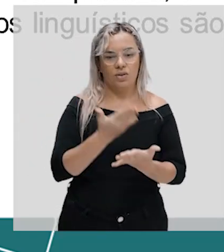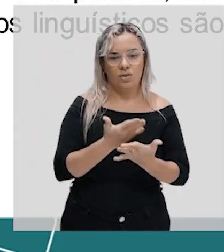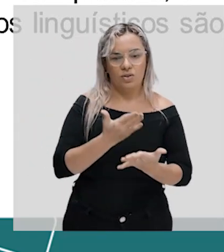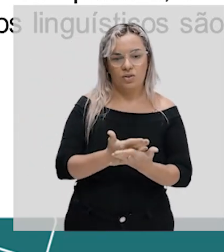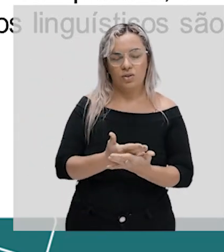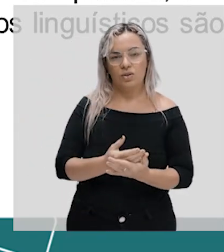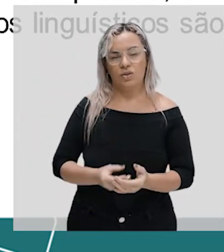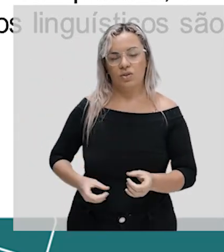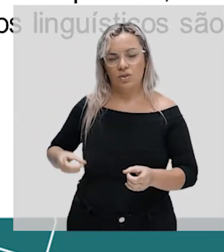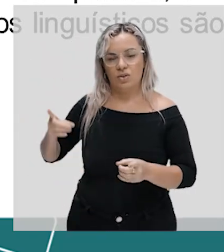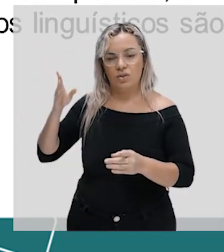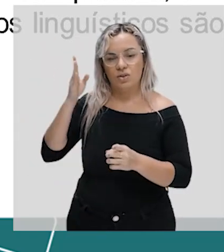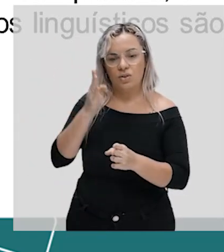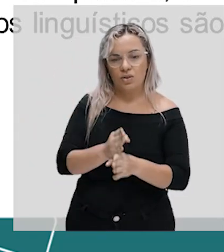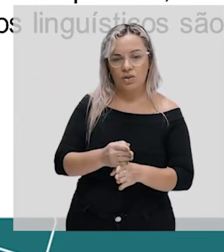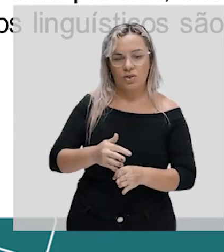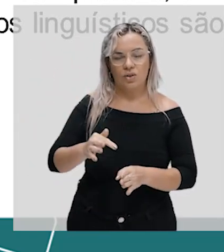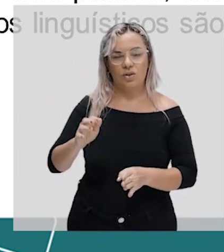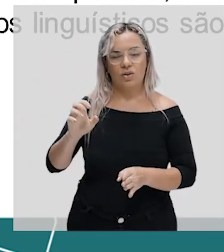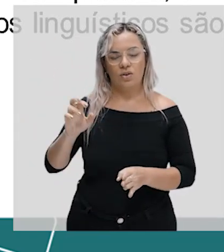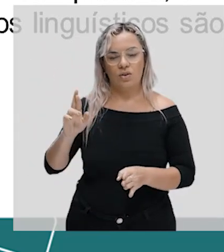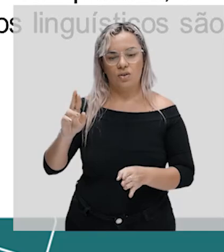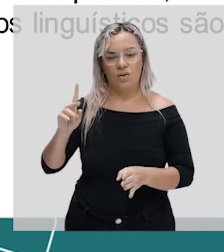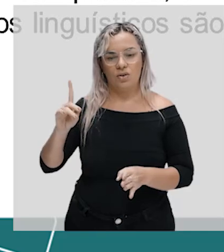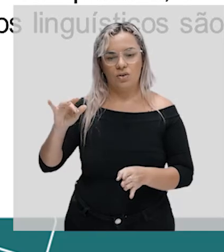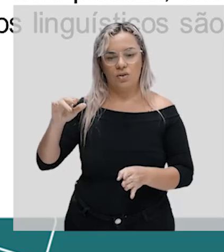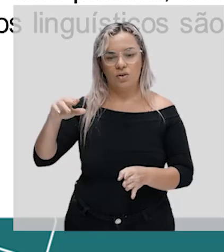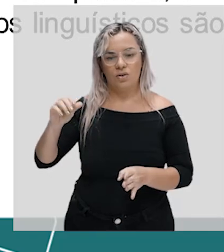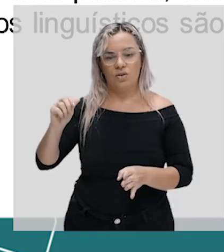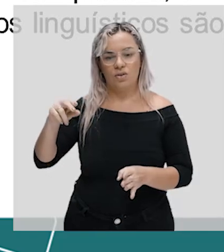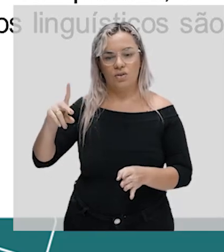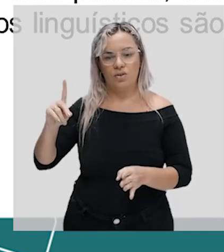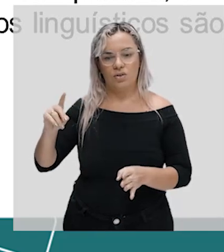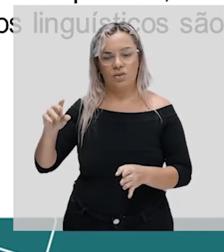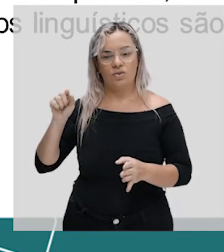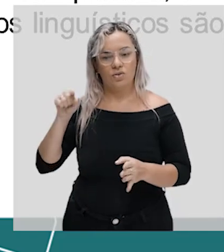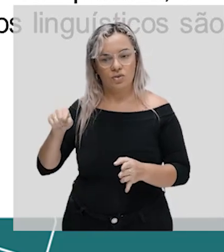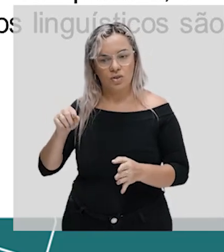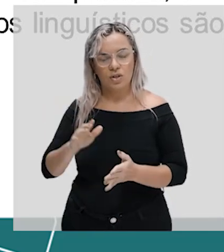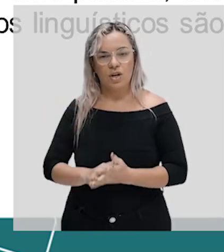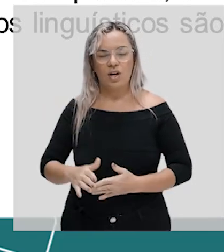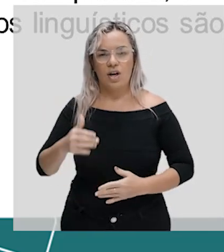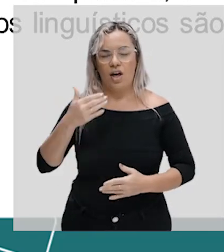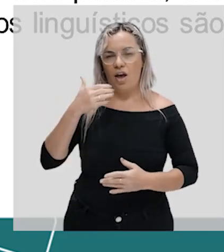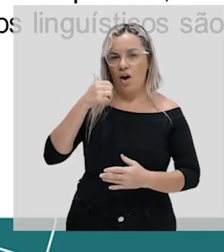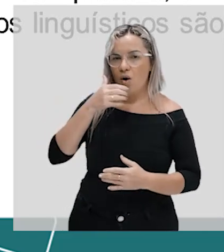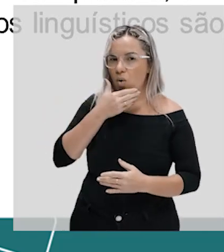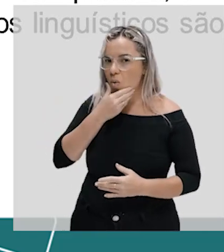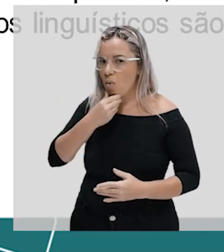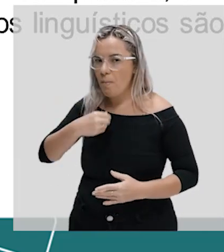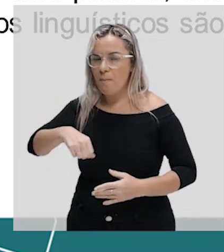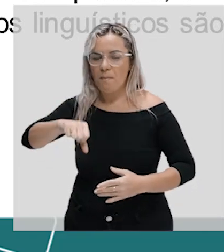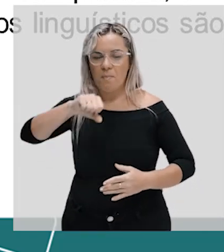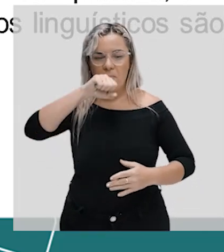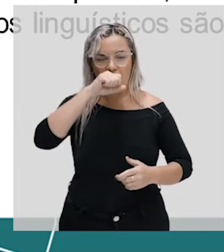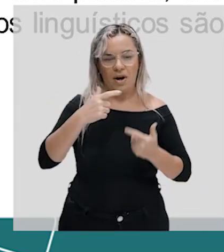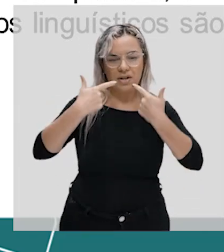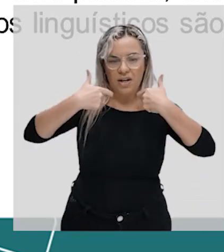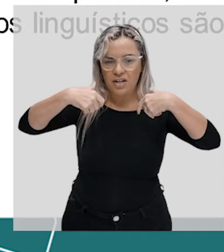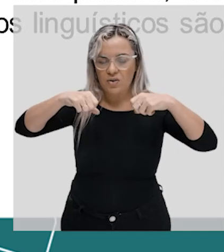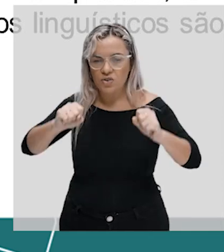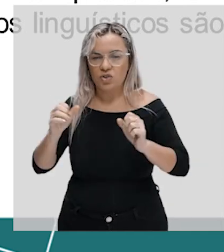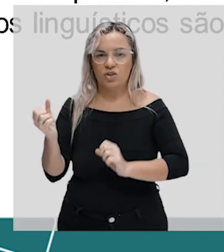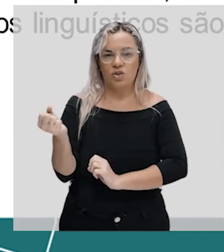foi o Ferdinando Saussure, que é o pai da linguística moderna. Aquele cara ali, o grande cara dentro